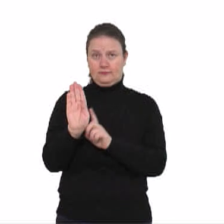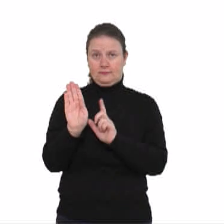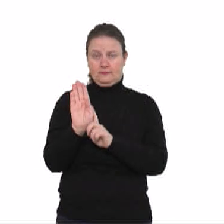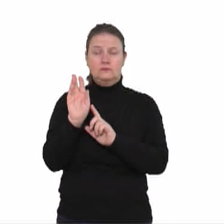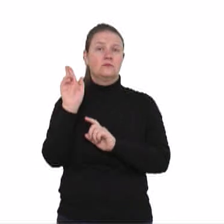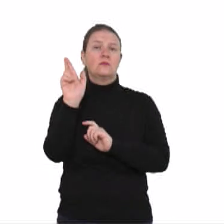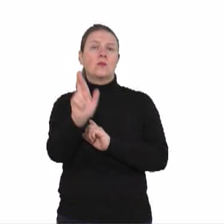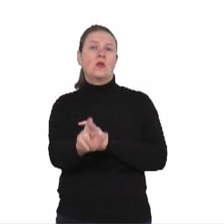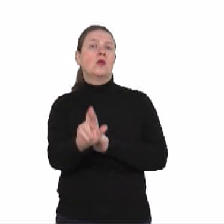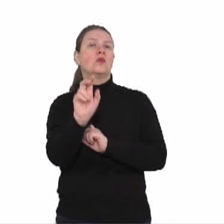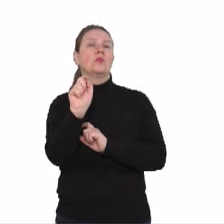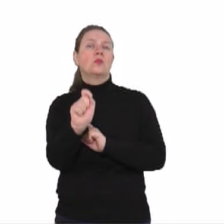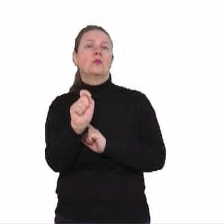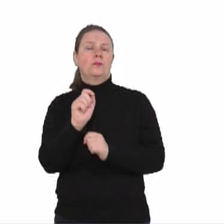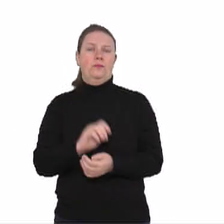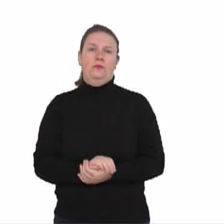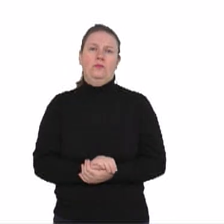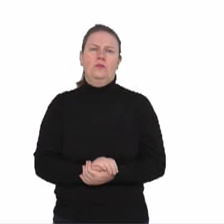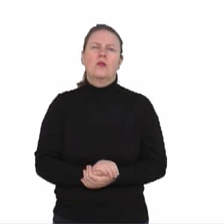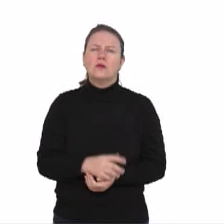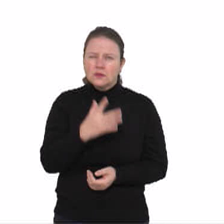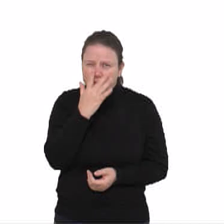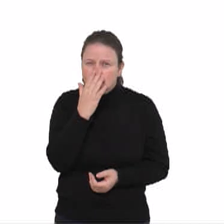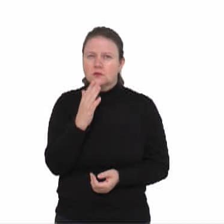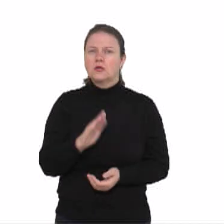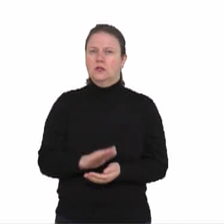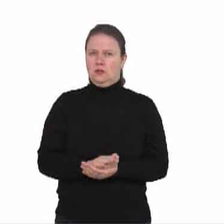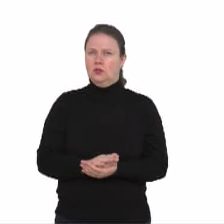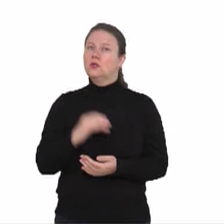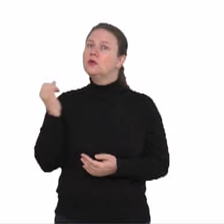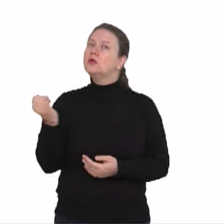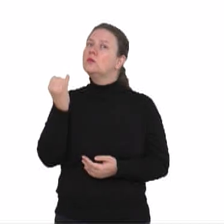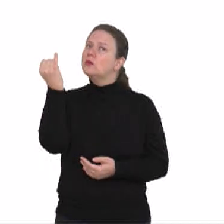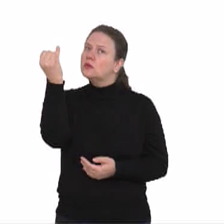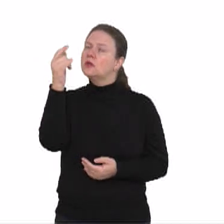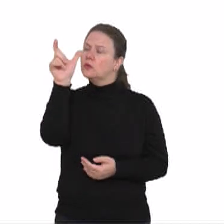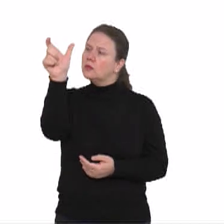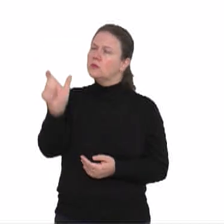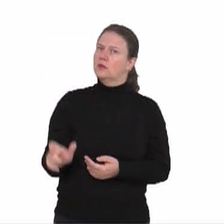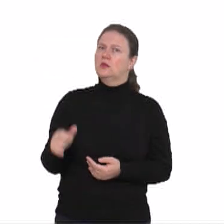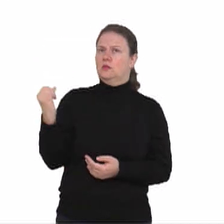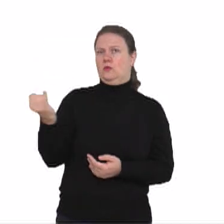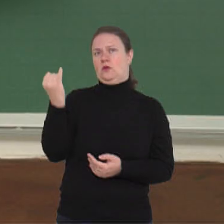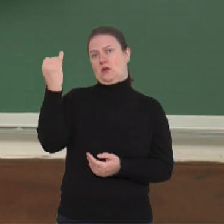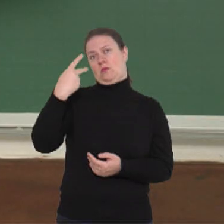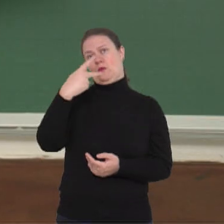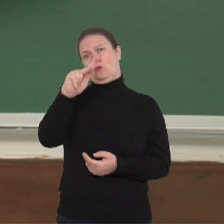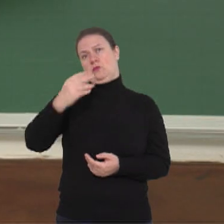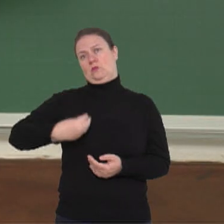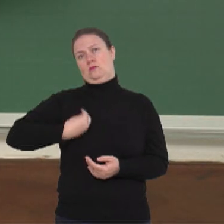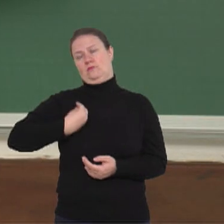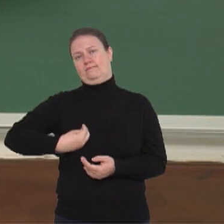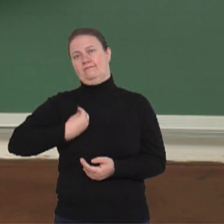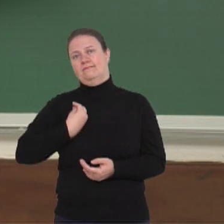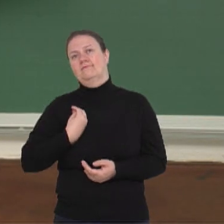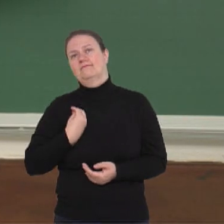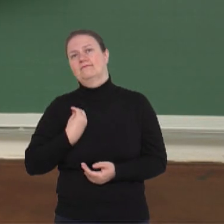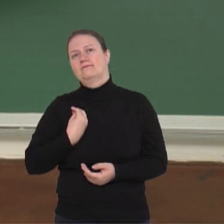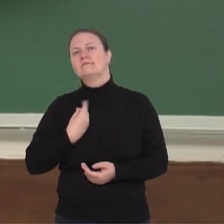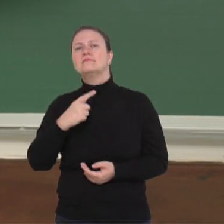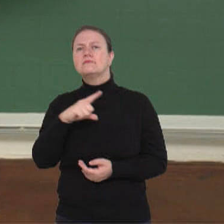me responder a seguinte questão. Você acha importante ter referências para a sua vida? É importante que nós